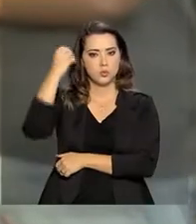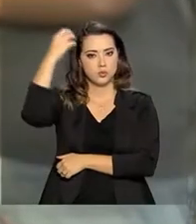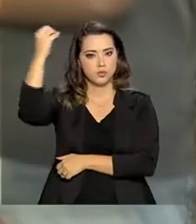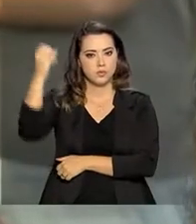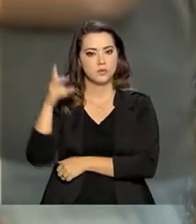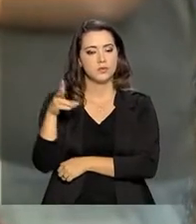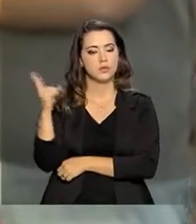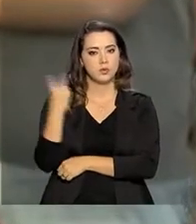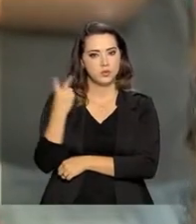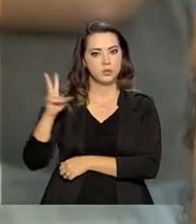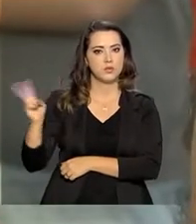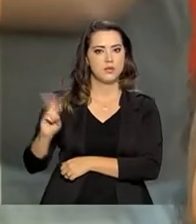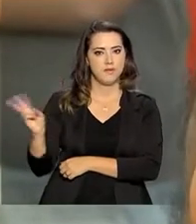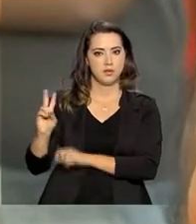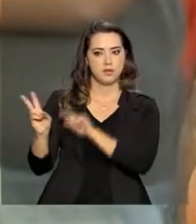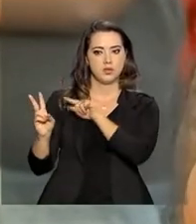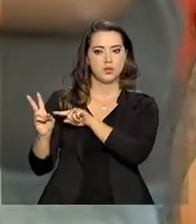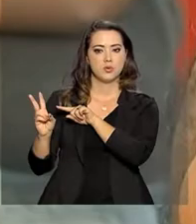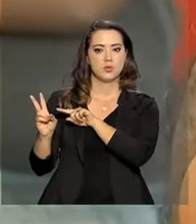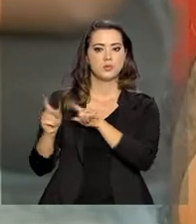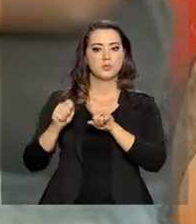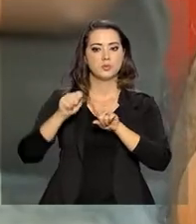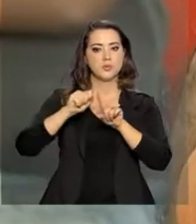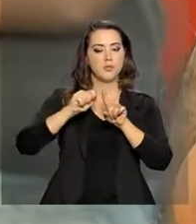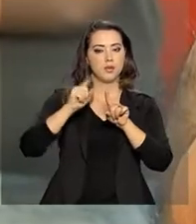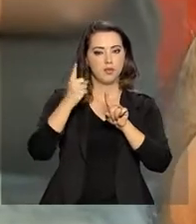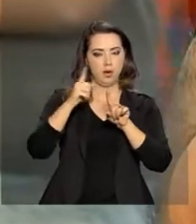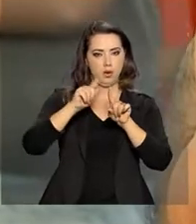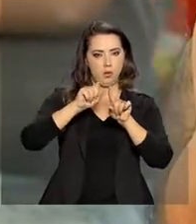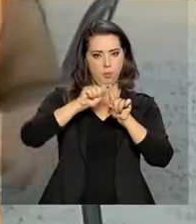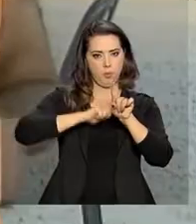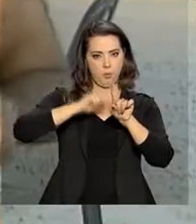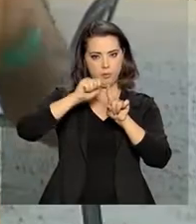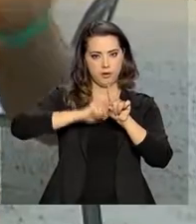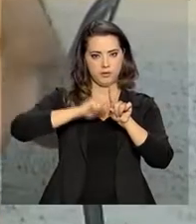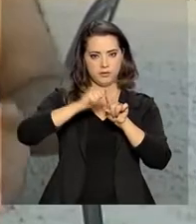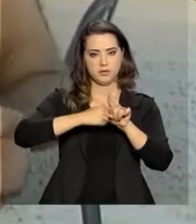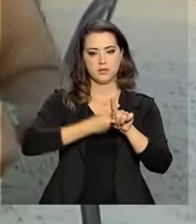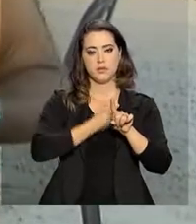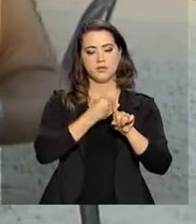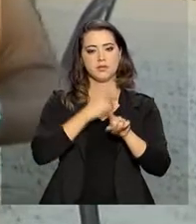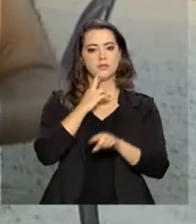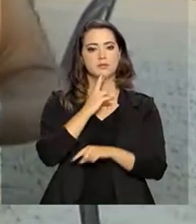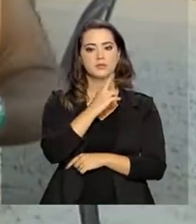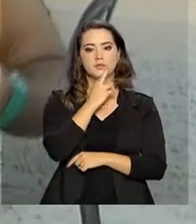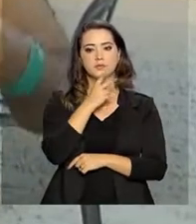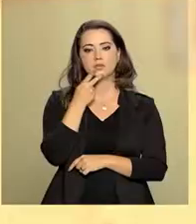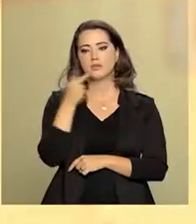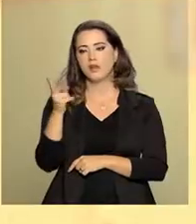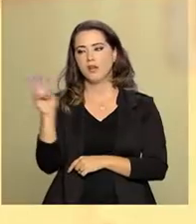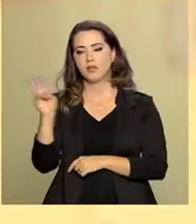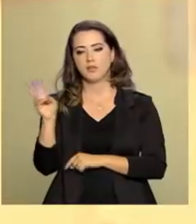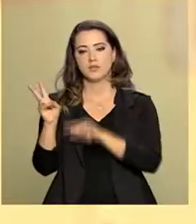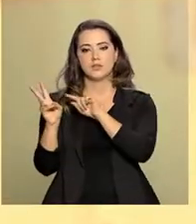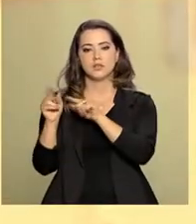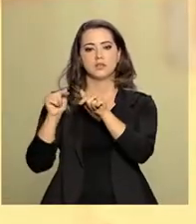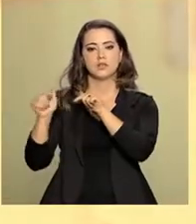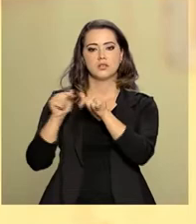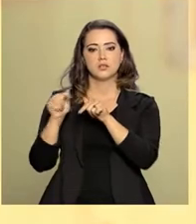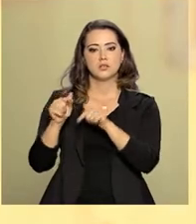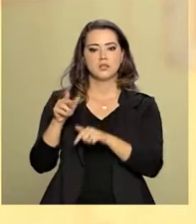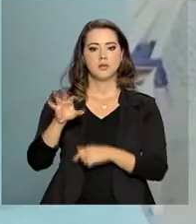são venezuelanos e moram há um mês em Boa Vista, capital de Roraima. O casal conta que na Venezuela ele trabalhava